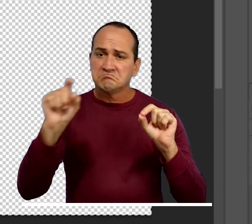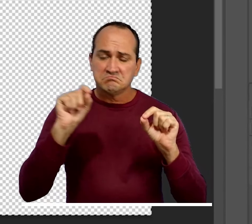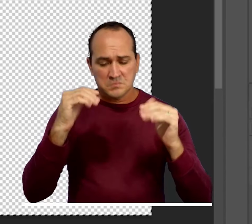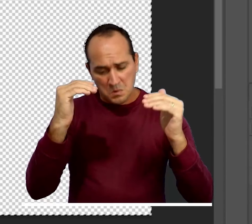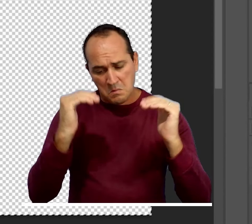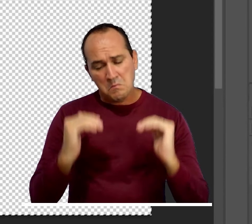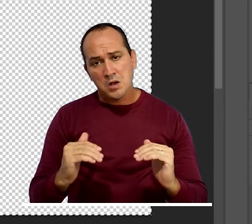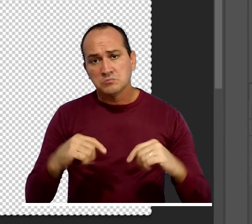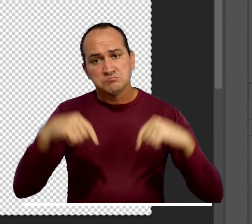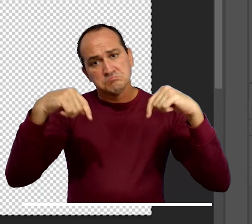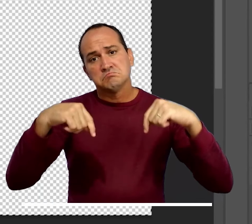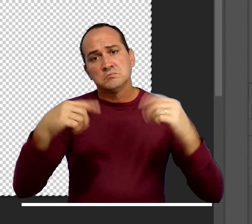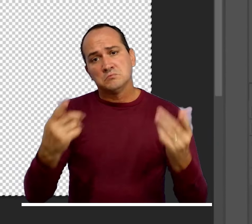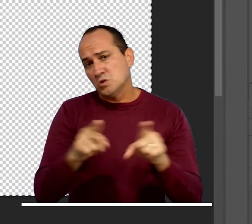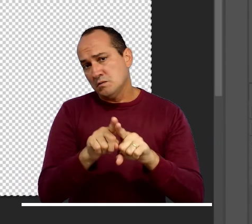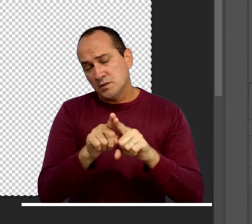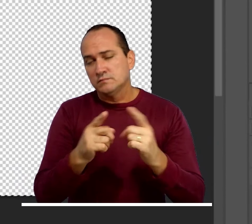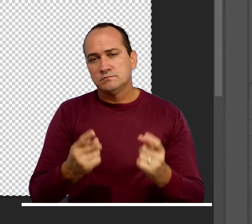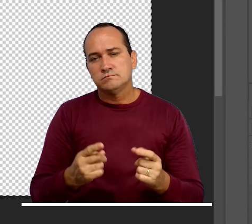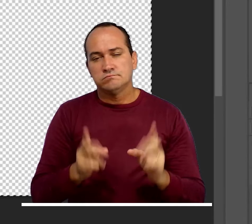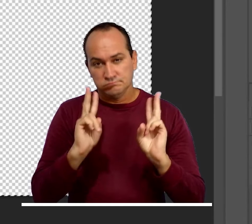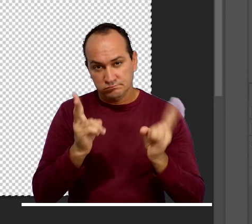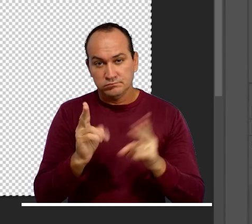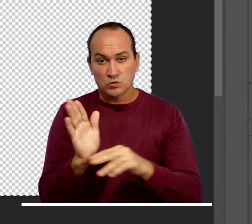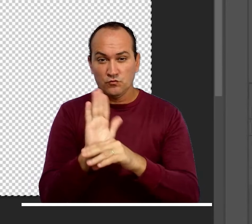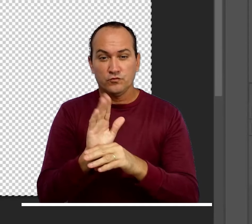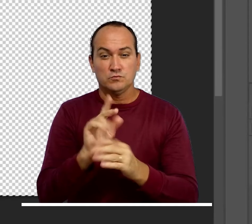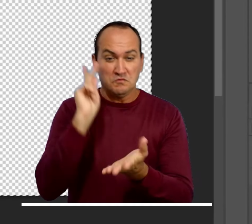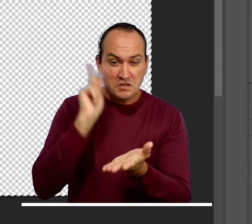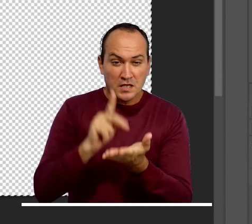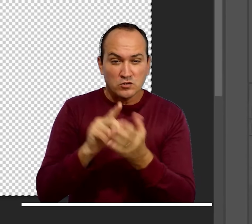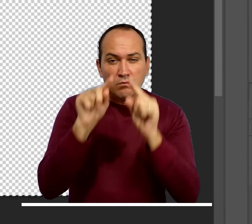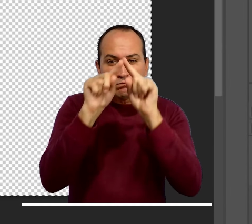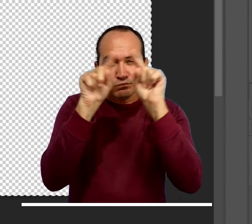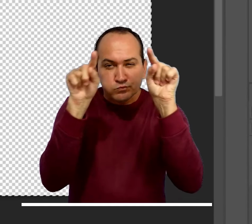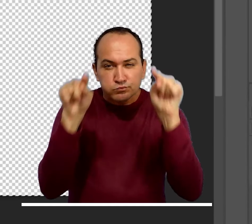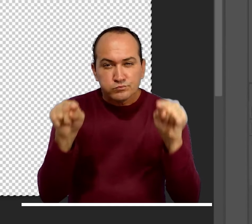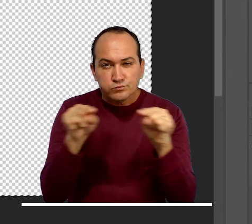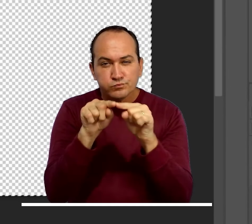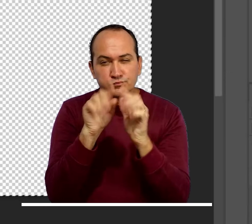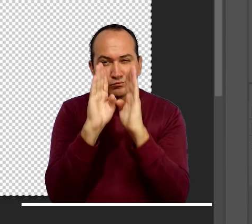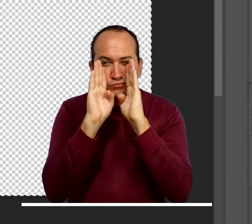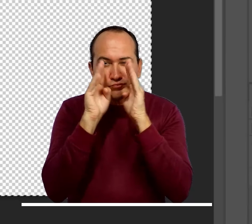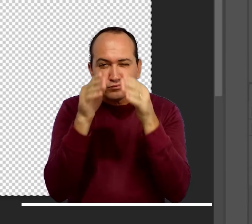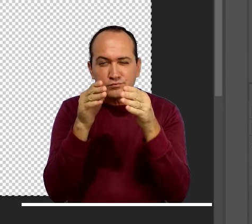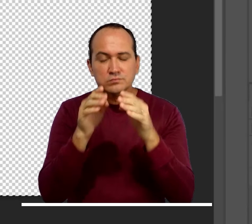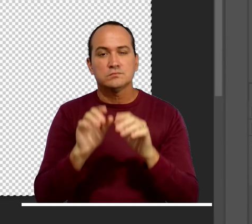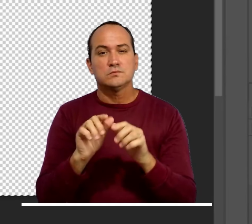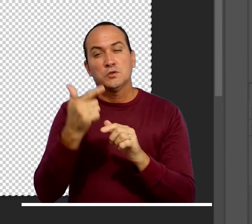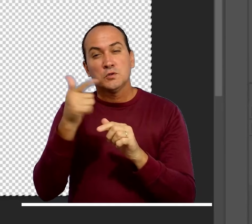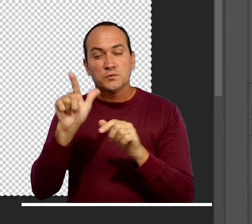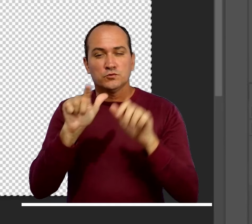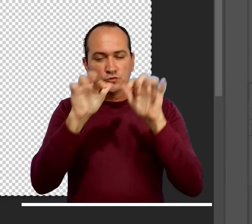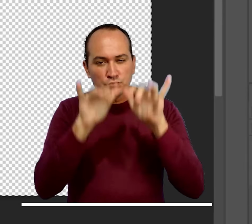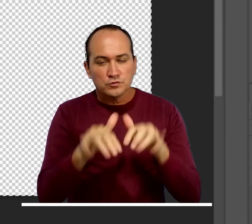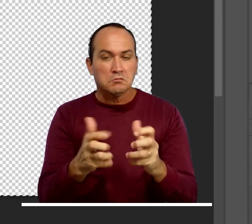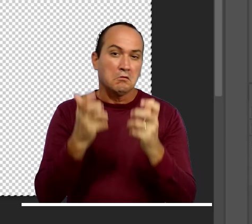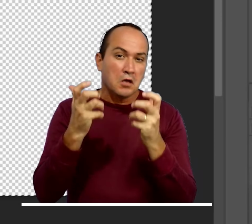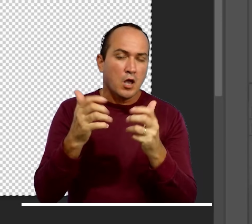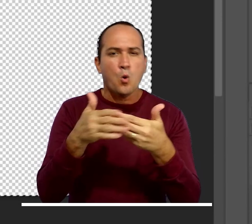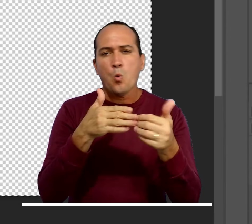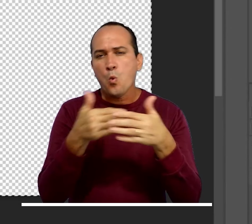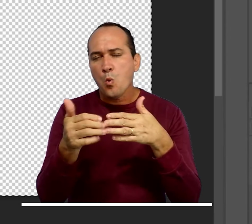de baixo também, se eu quisesse, tá? Então eu vou manter do vídeo original, ó, só esse trechozinho aqui do centro. Então depois a gente digita o que a gente quer colocar, tá? Poderia